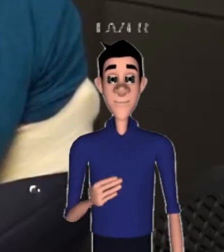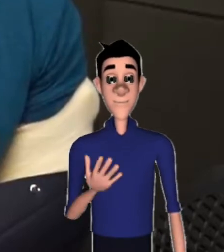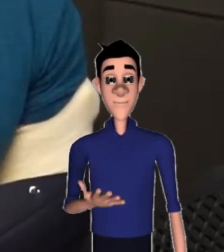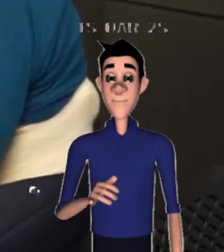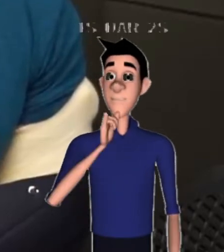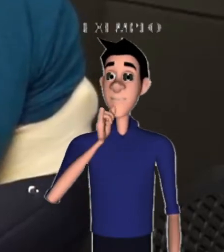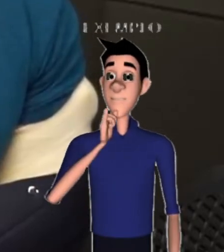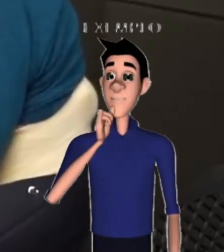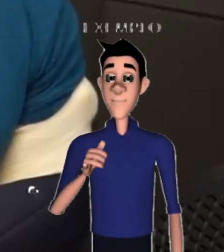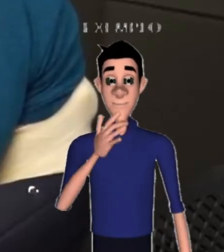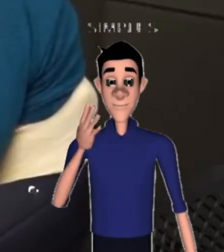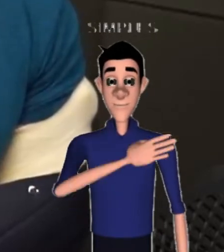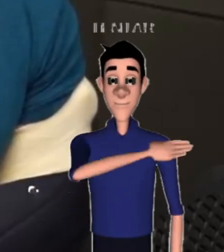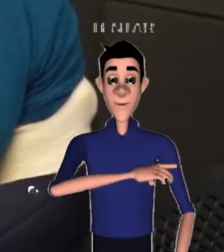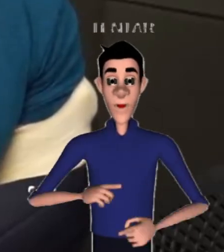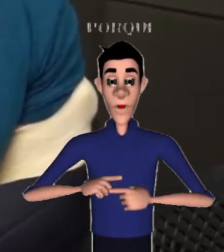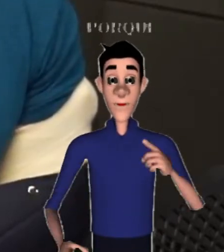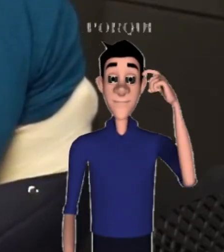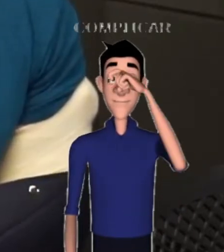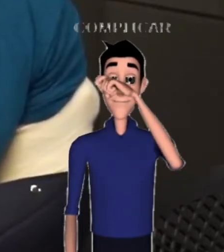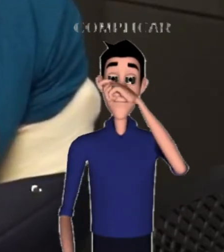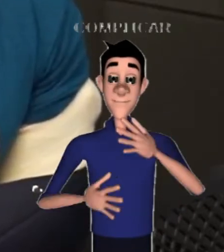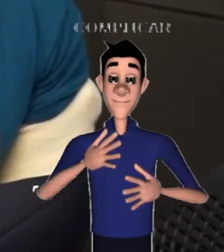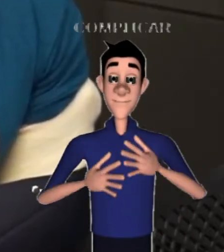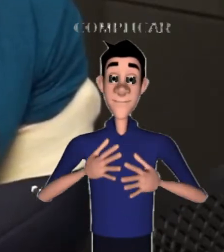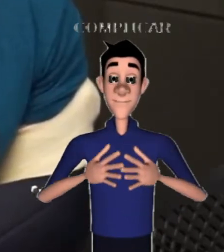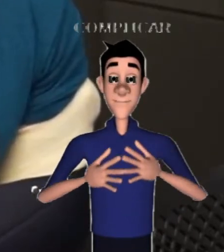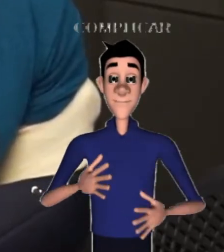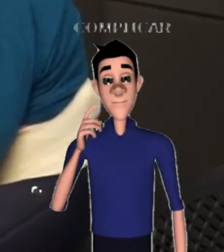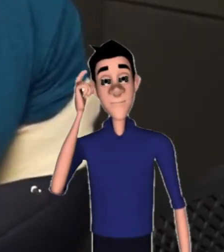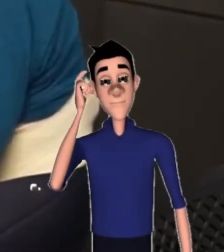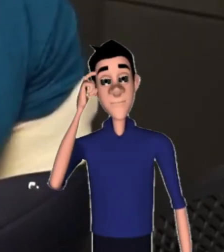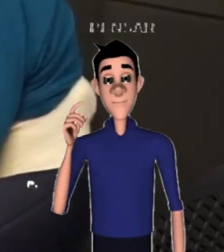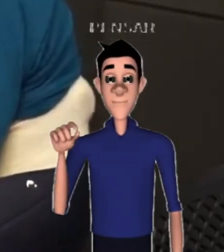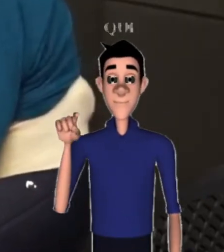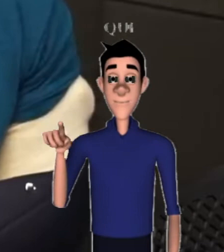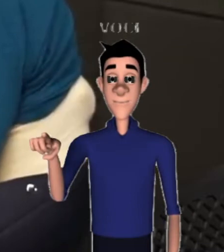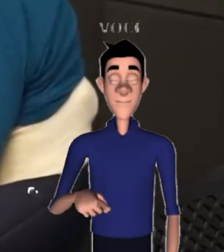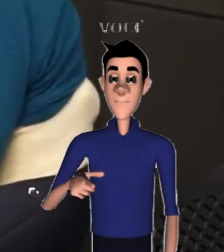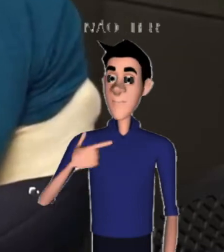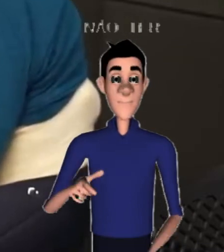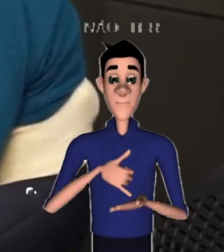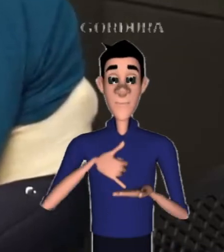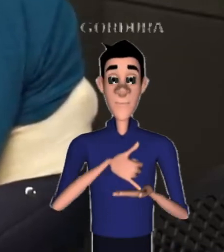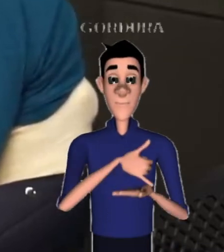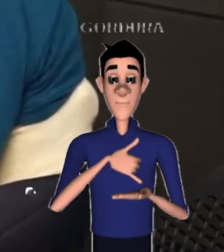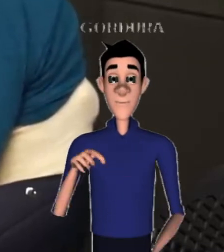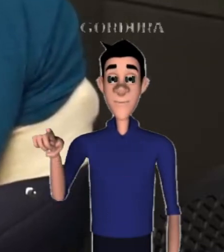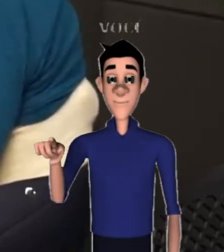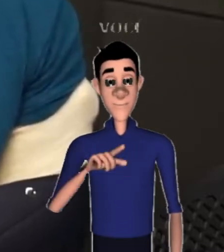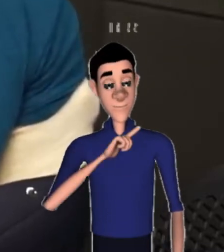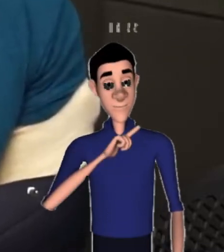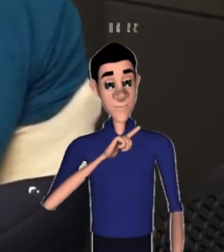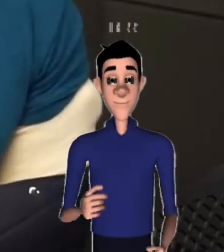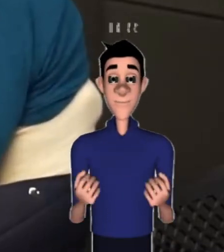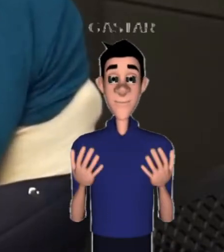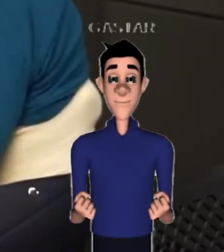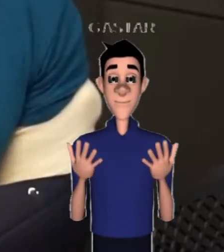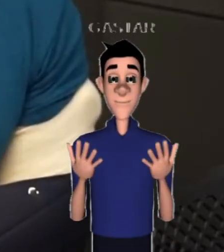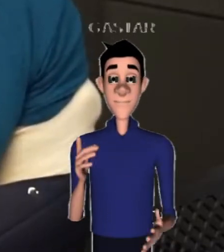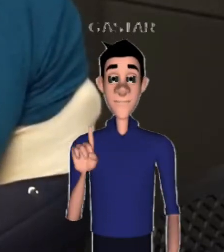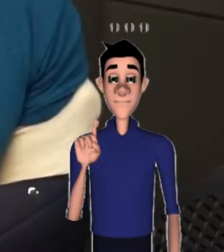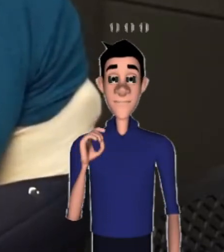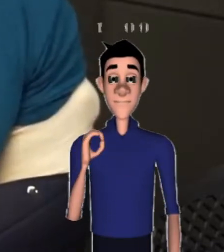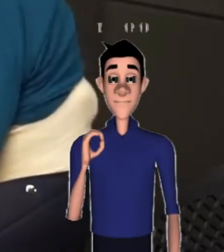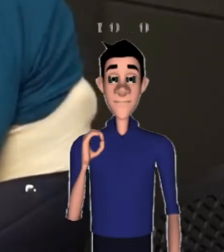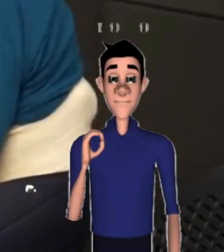tentar dar um exemplo simples que é um pouco complicado. Pensa que para você não ter essa gordura, você tem